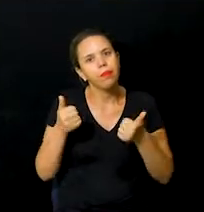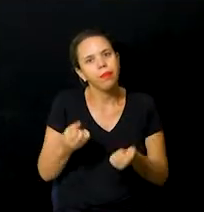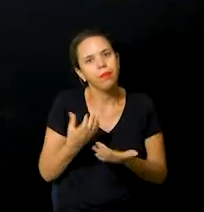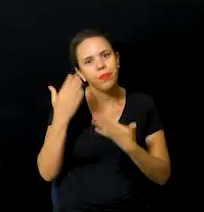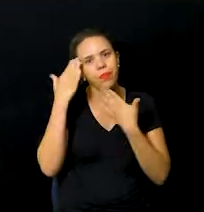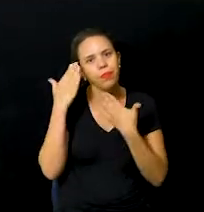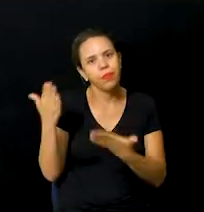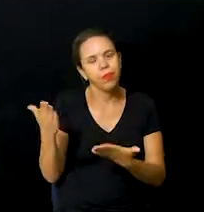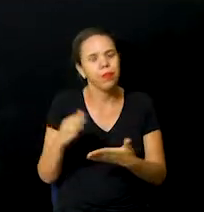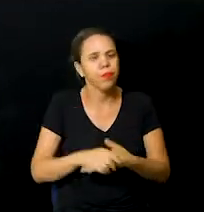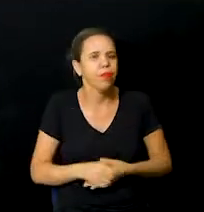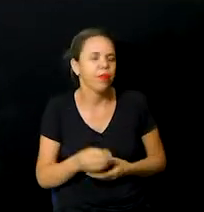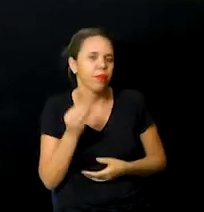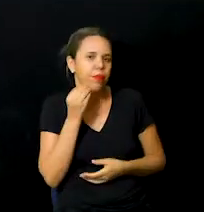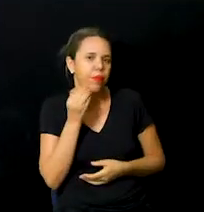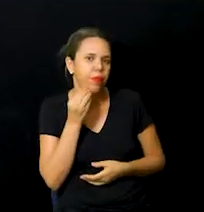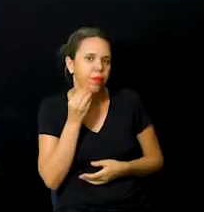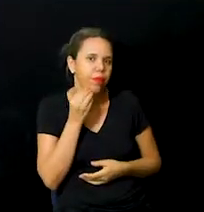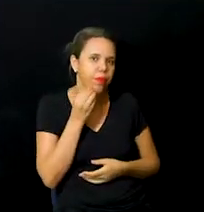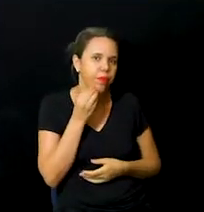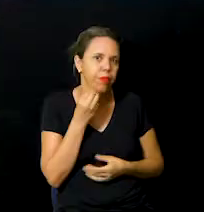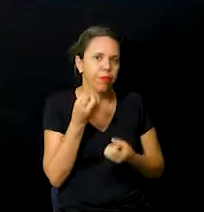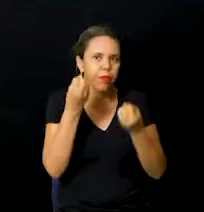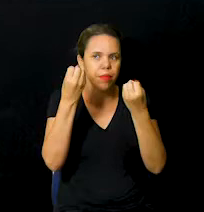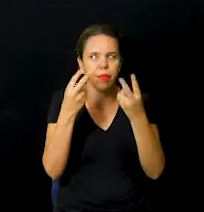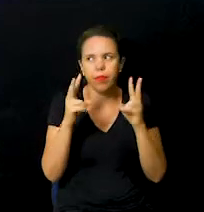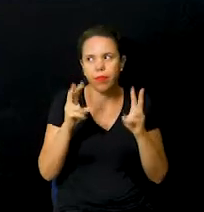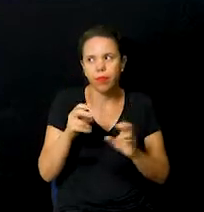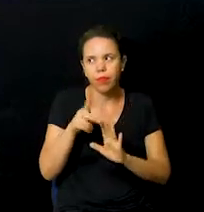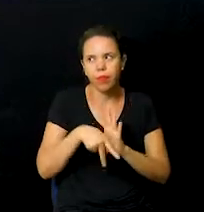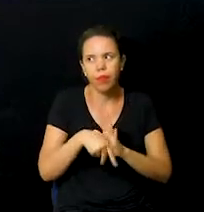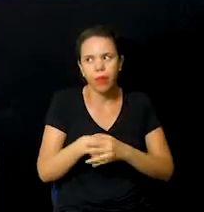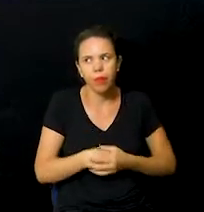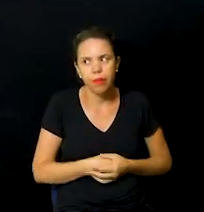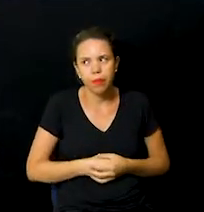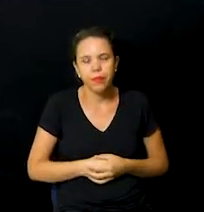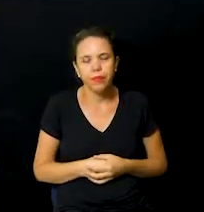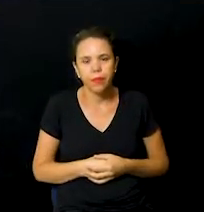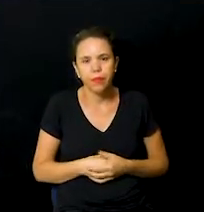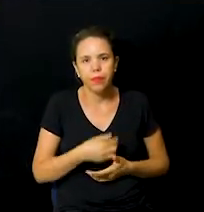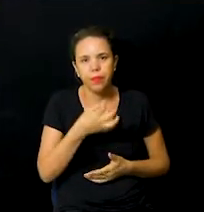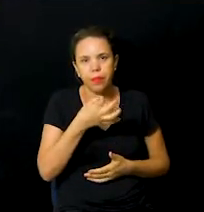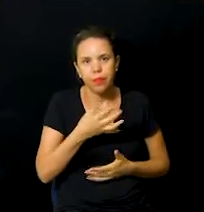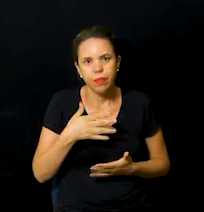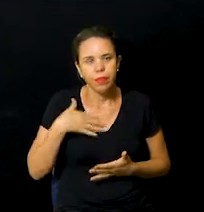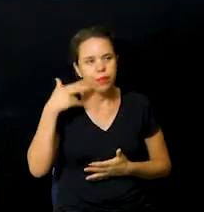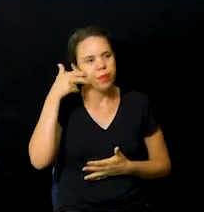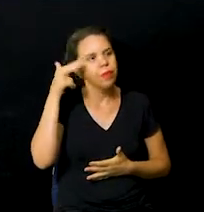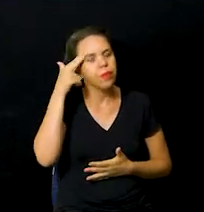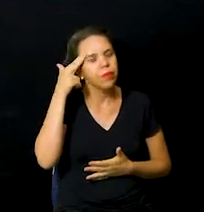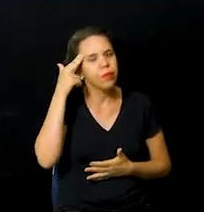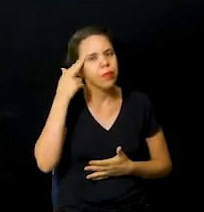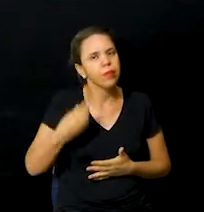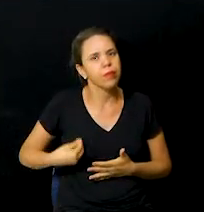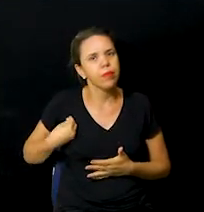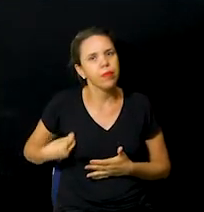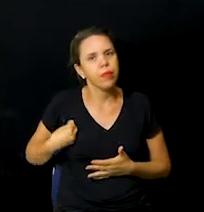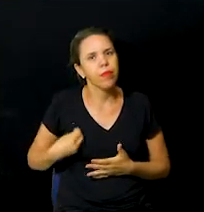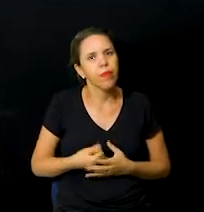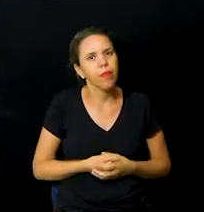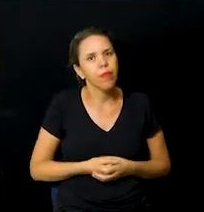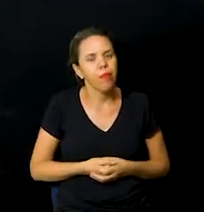Olá, primeiramente, muito obrigada pela oportunidade em falar sobre esse projeto, que para mim é um sonho de vida,